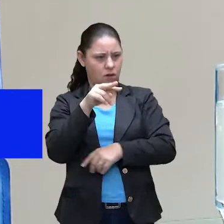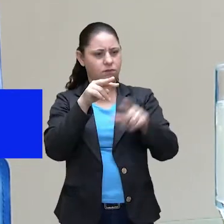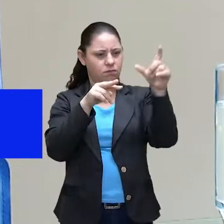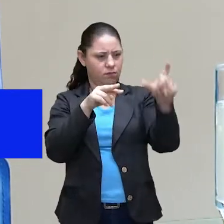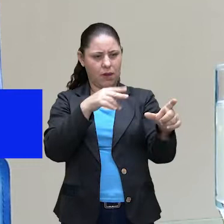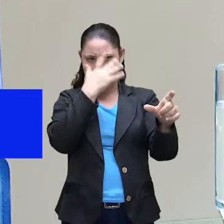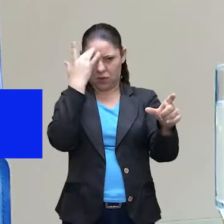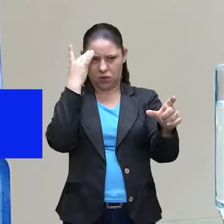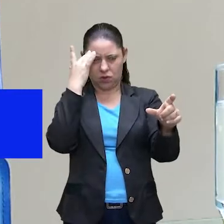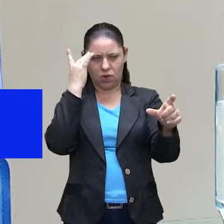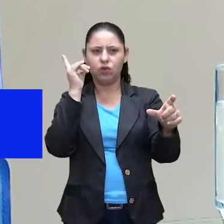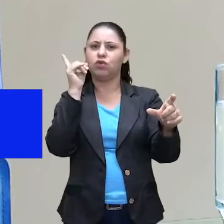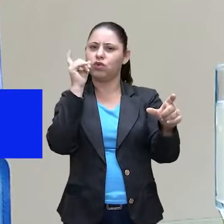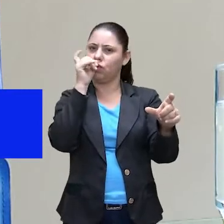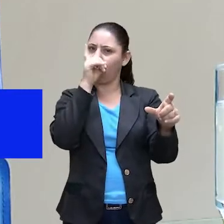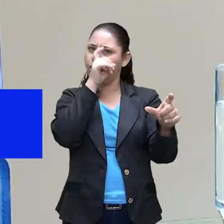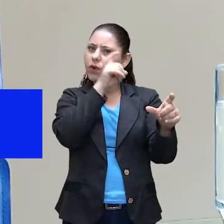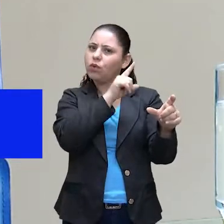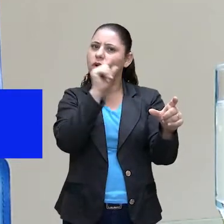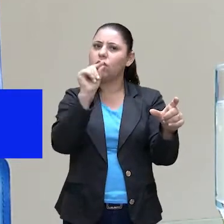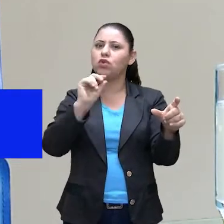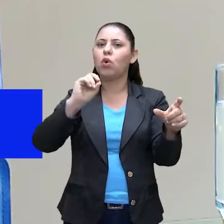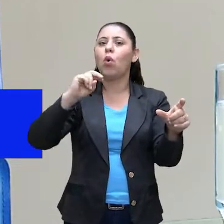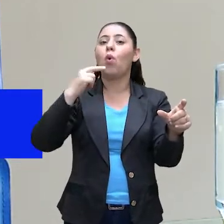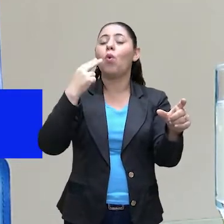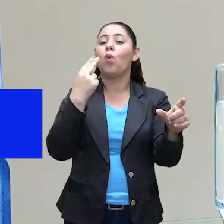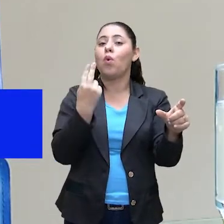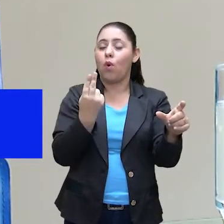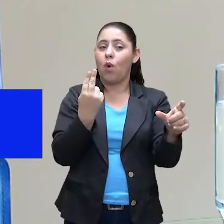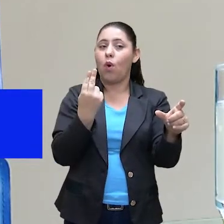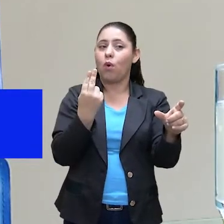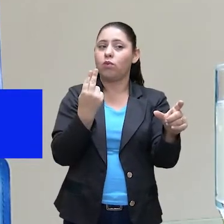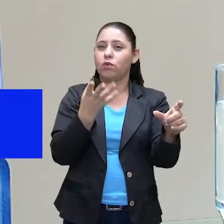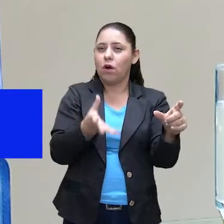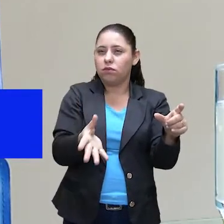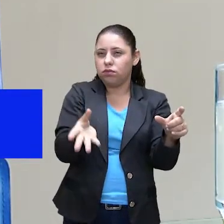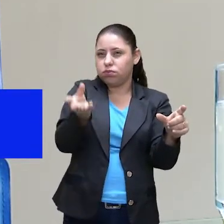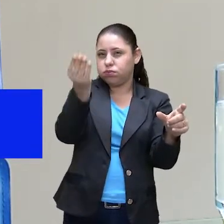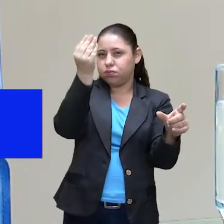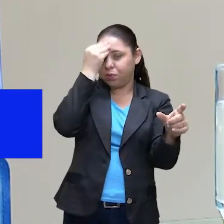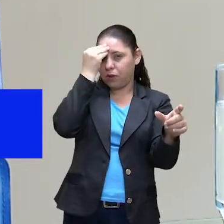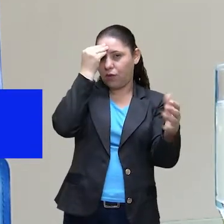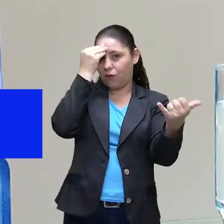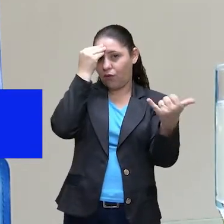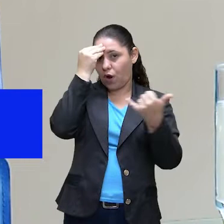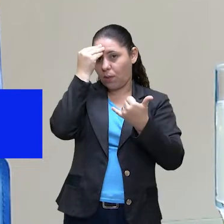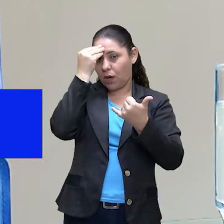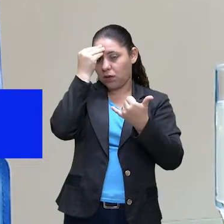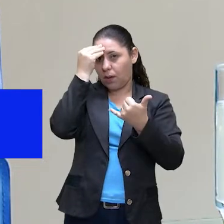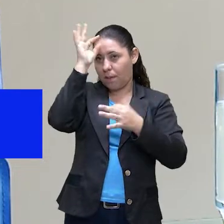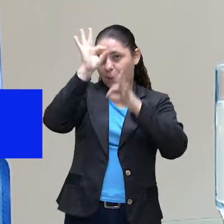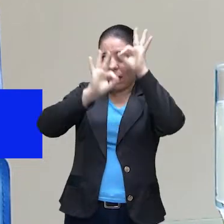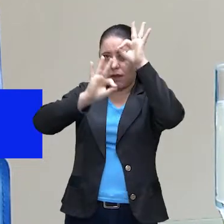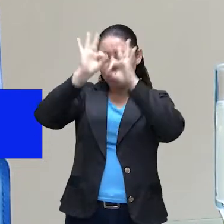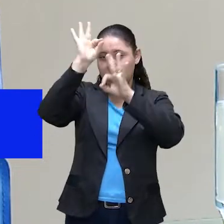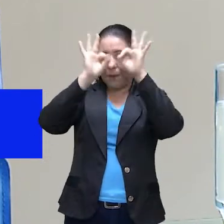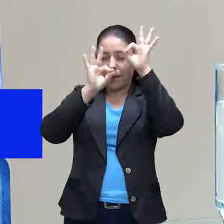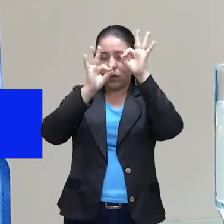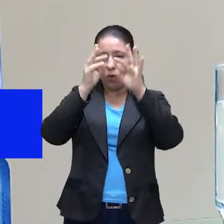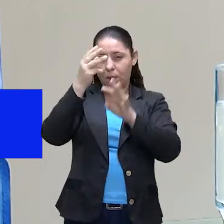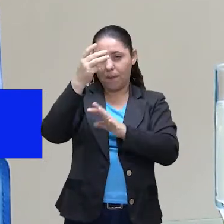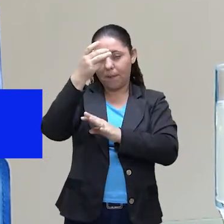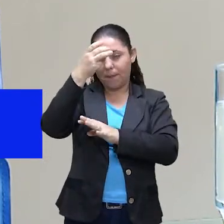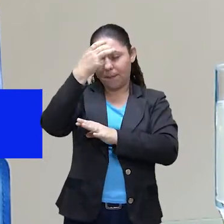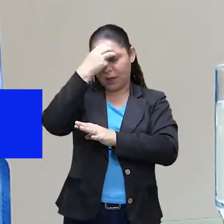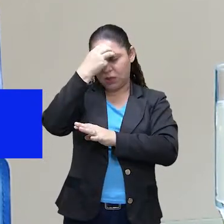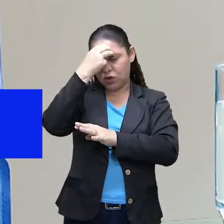indivíduo tem uma dificuldade ou na sua captação, ou no seu planejamento mental, ou